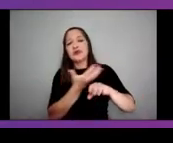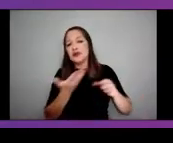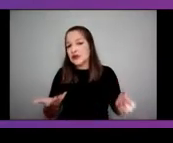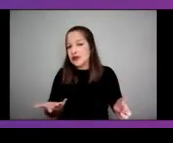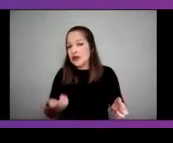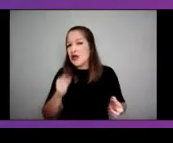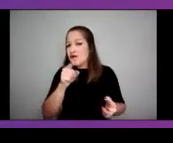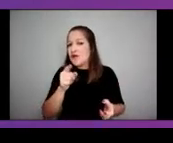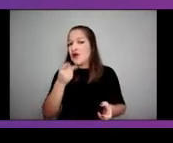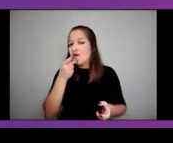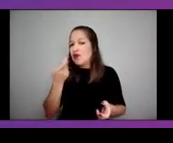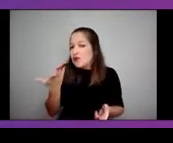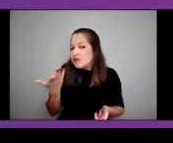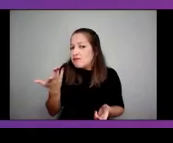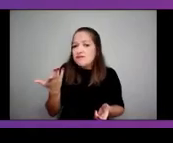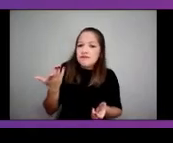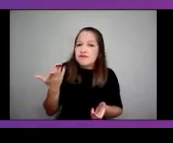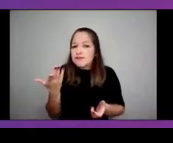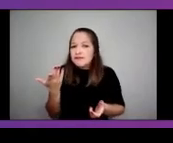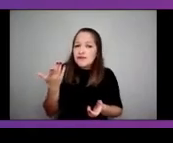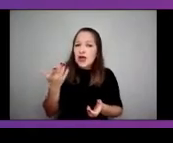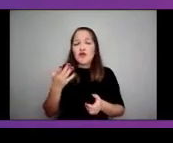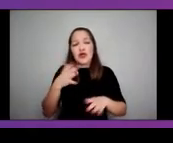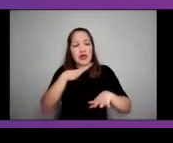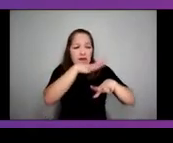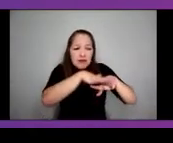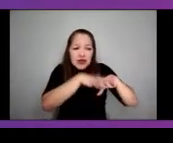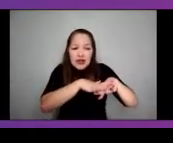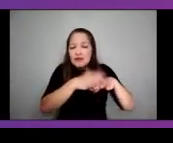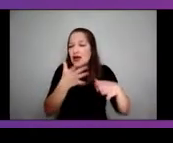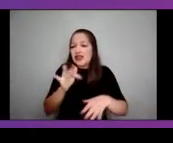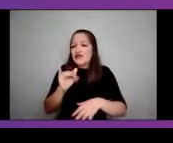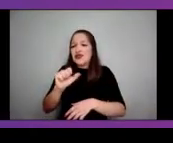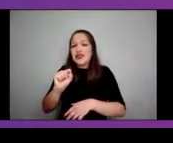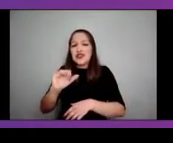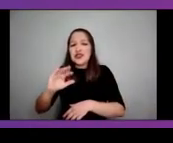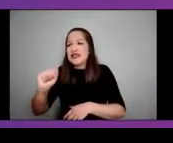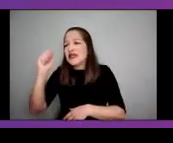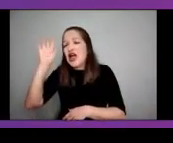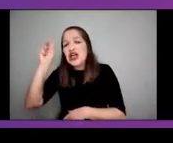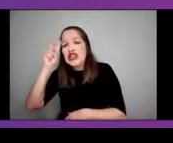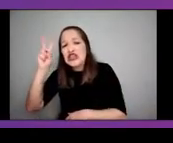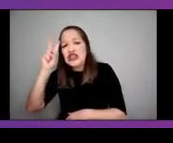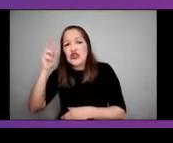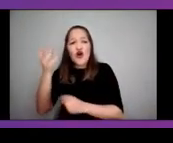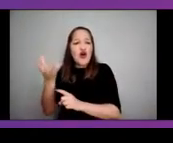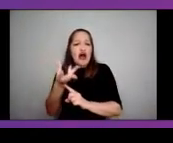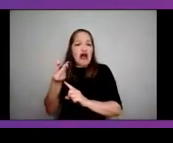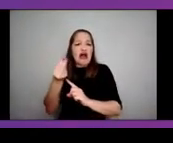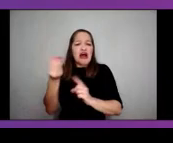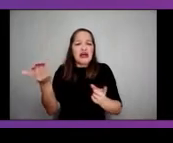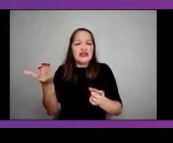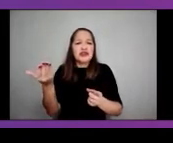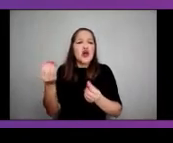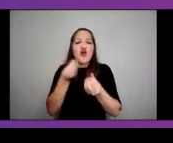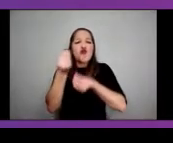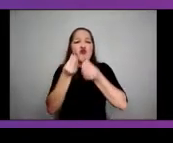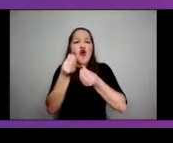mesmo disse aí que na verdade pode ser na matemática pode ser pena física pode ser na história pode ser em Nas artes e tudo mais e